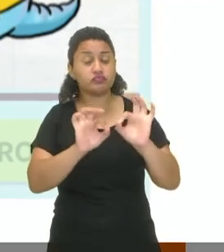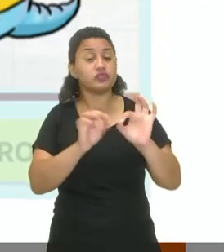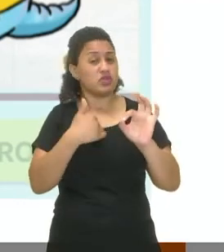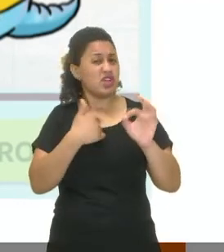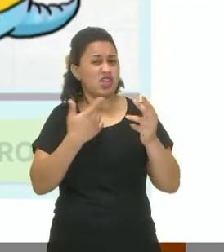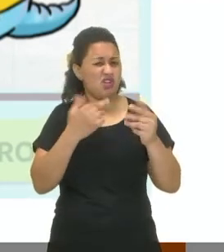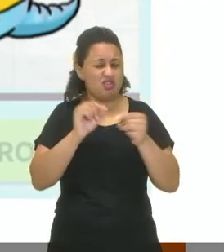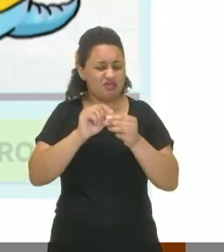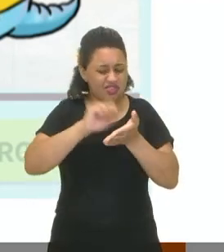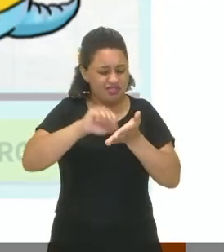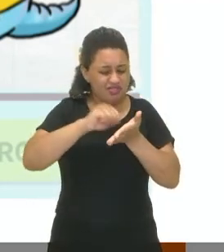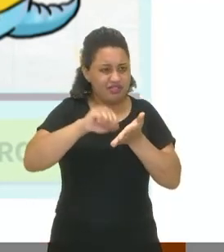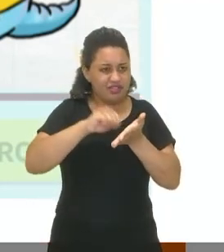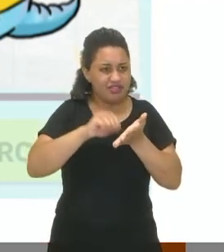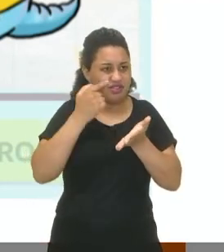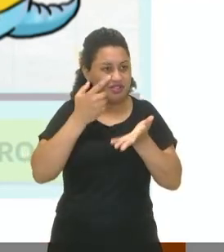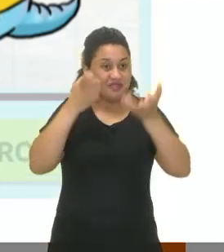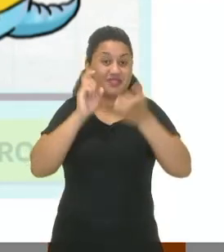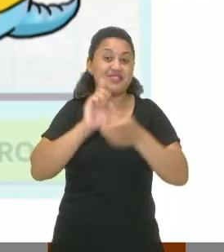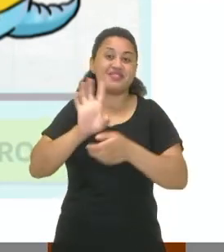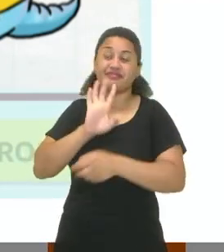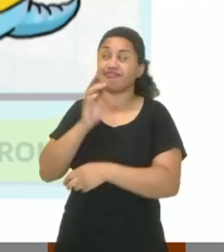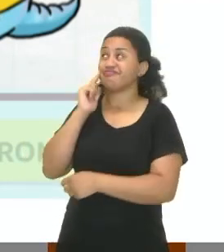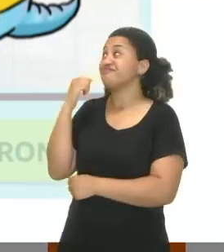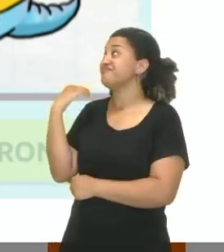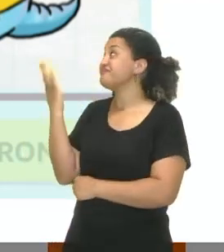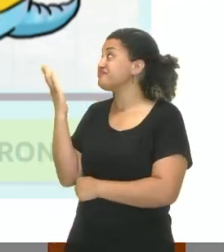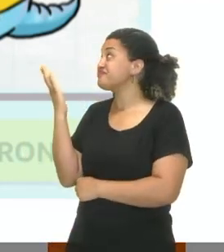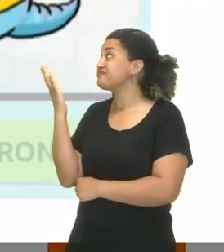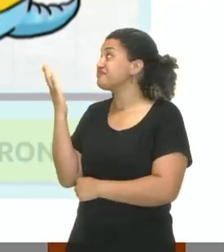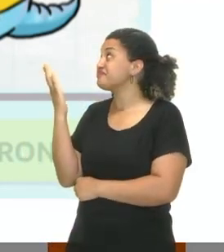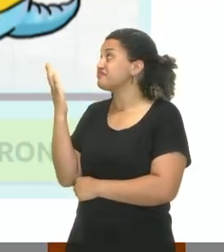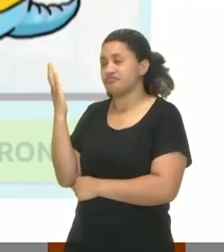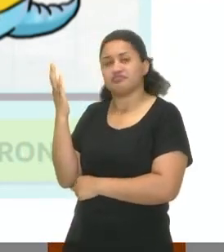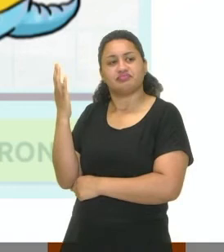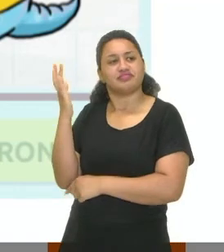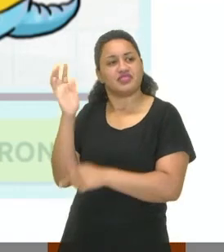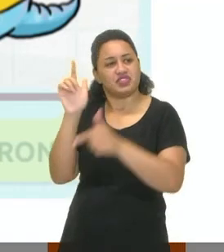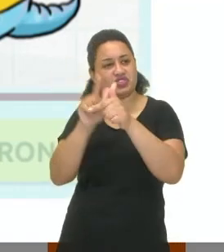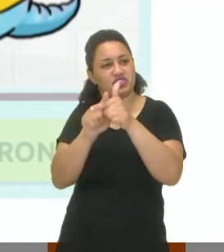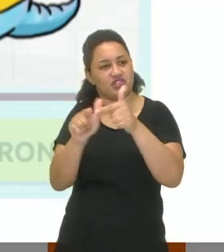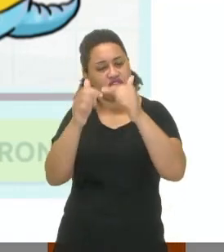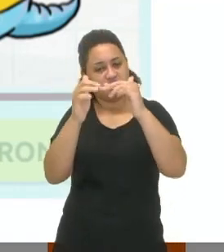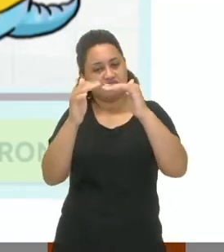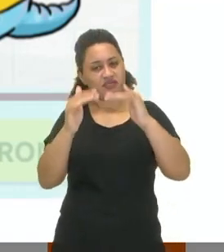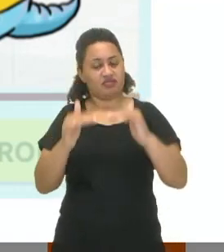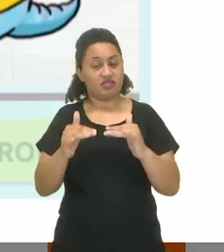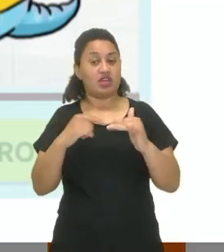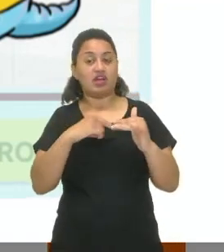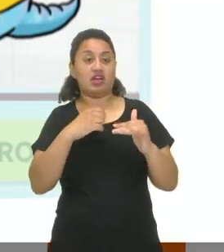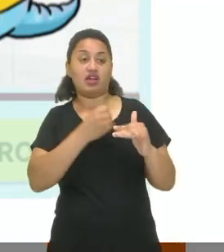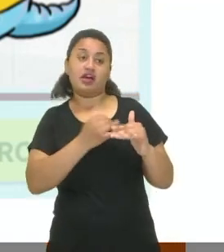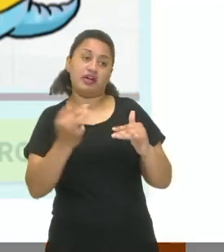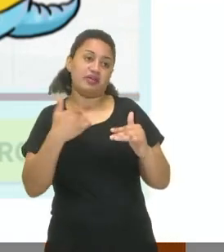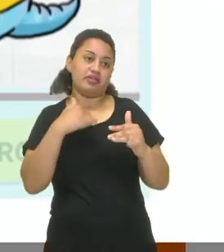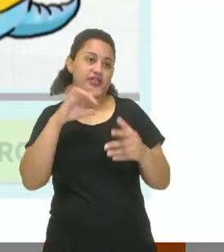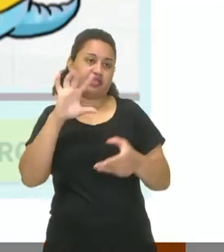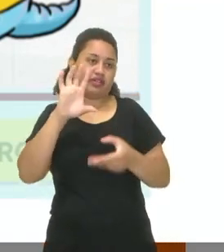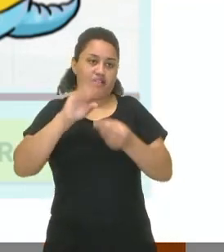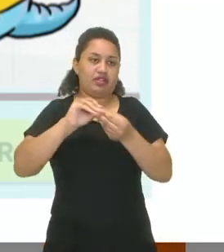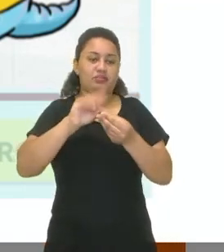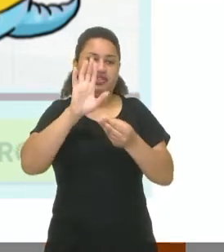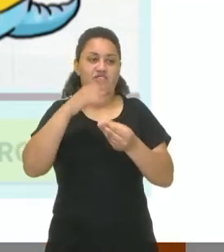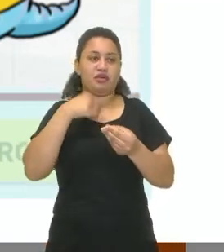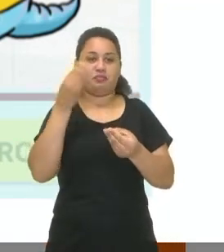igual quando a gente faz no caderno, olha só que legal, né? Então, ele é um processo longo de divisão, né? Que alguns a gente sabe que o processo curto já coloca